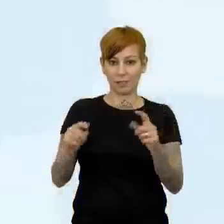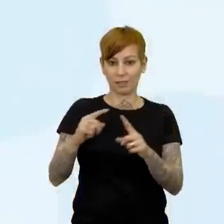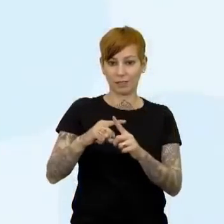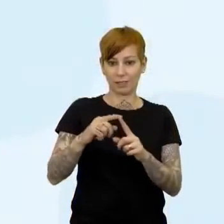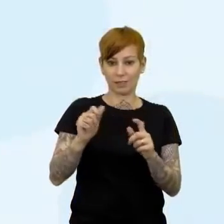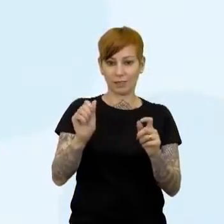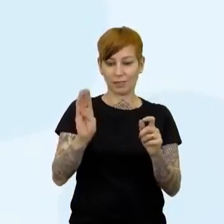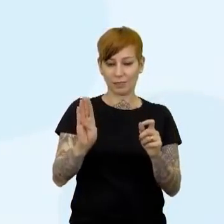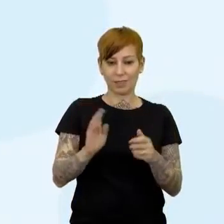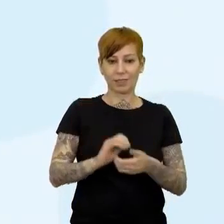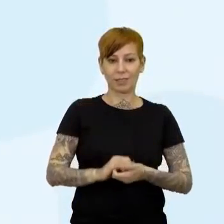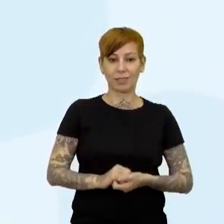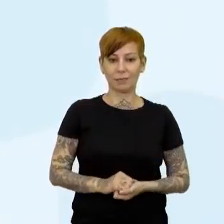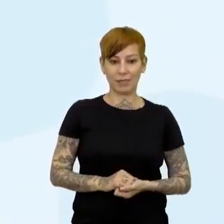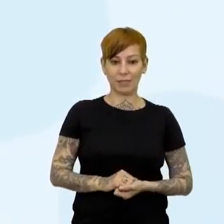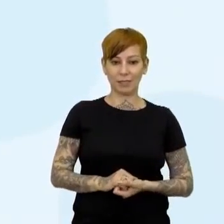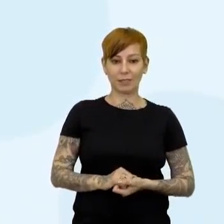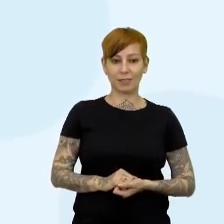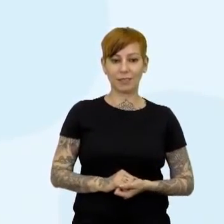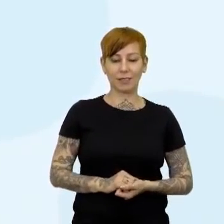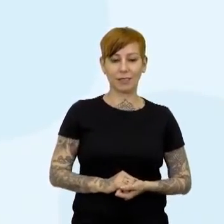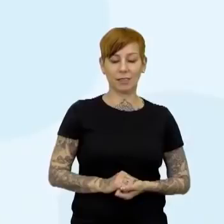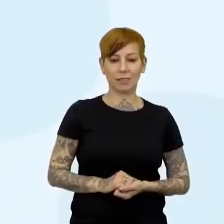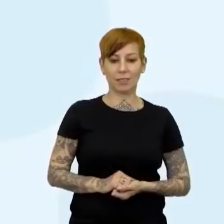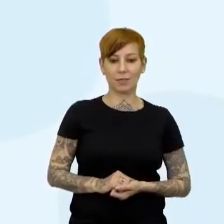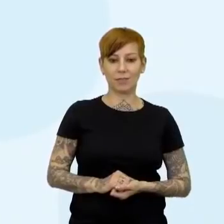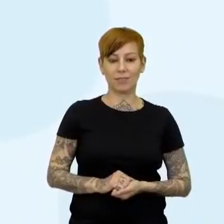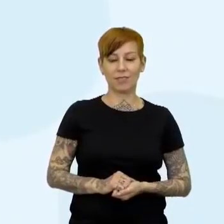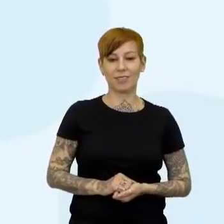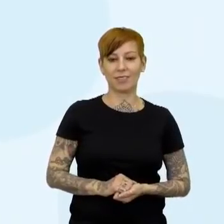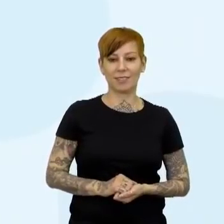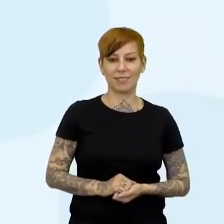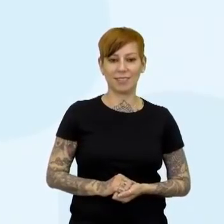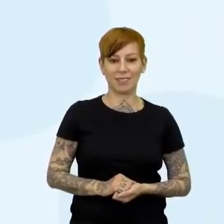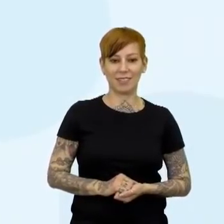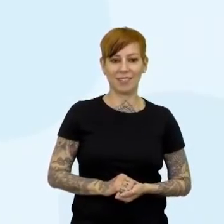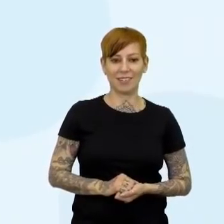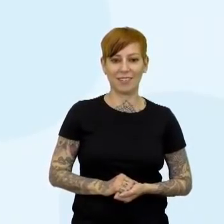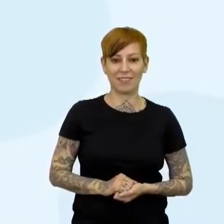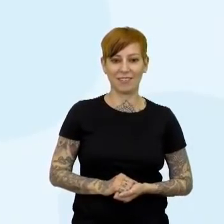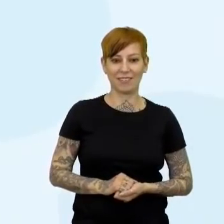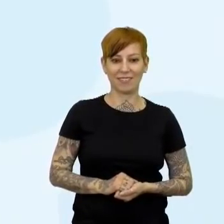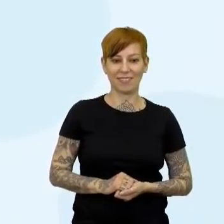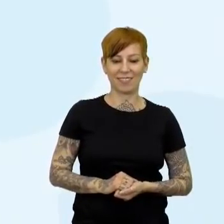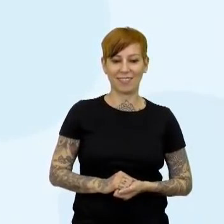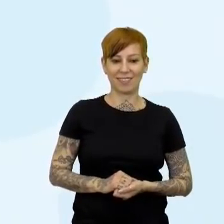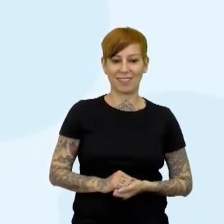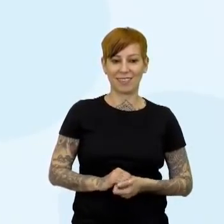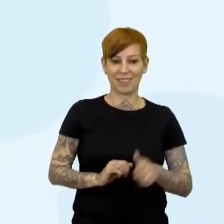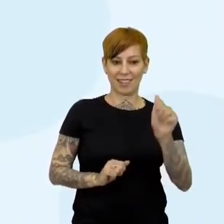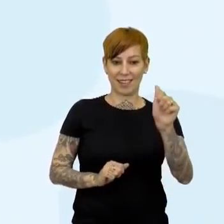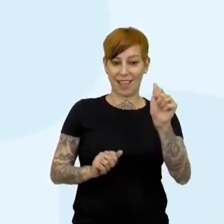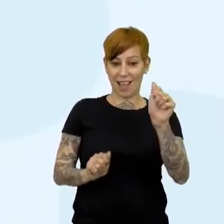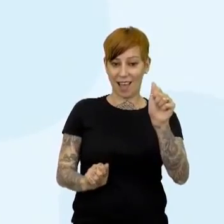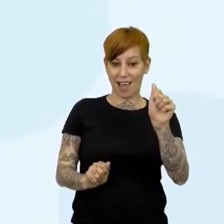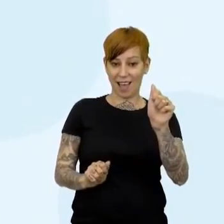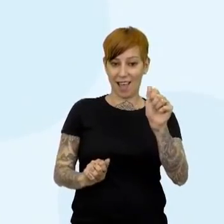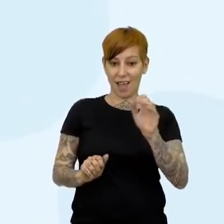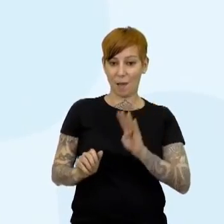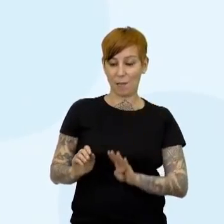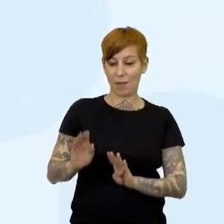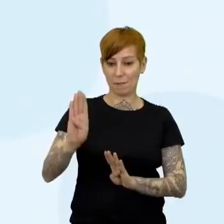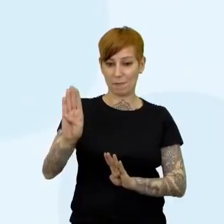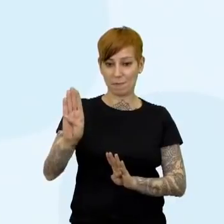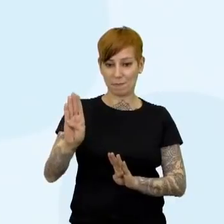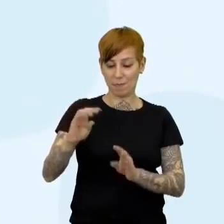ó este lado vai mediar e o lado menor mede B Tá certo ó aqui é a mesma coisa este bebezinho aqui